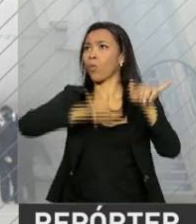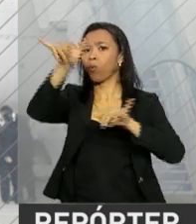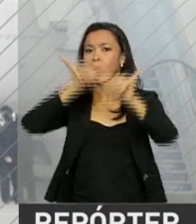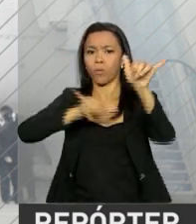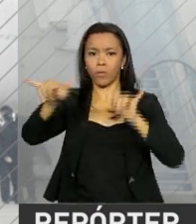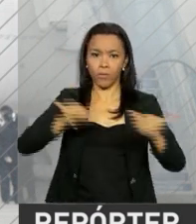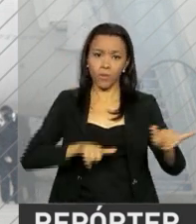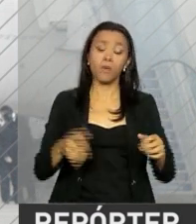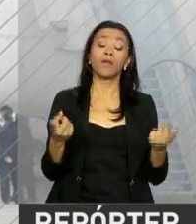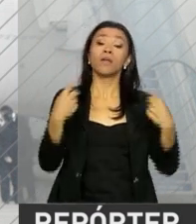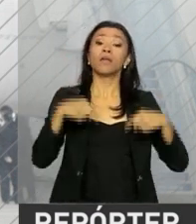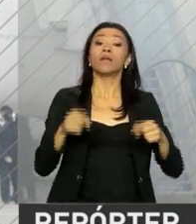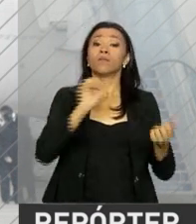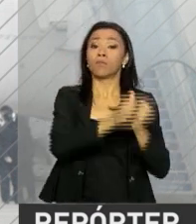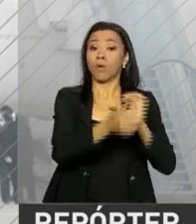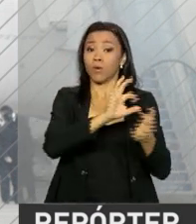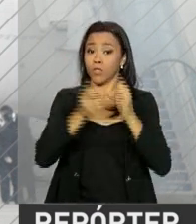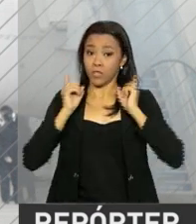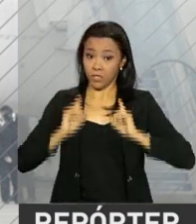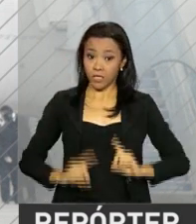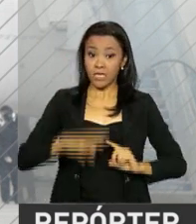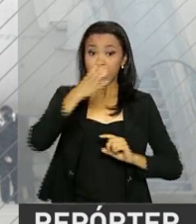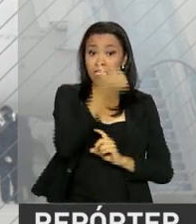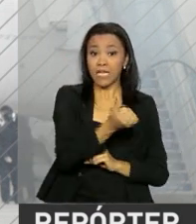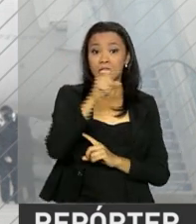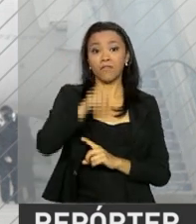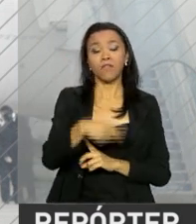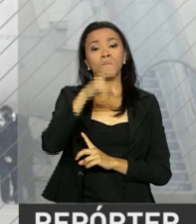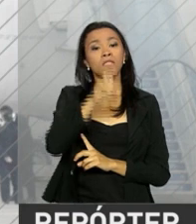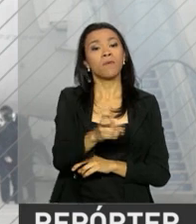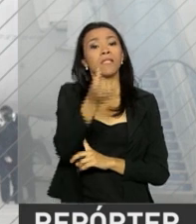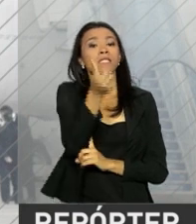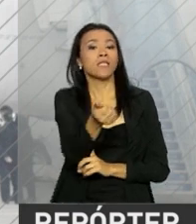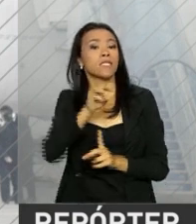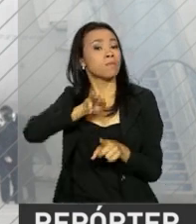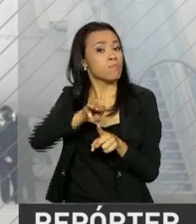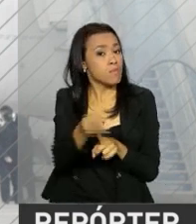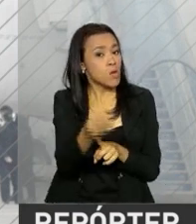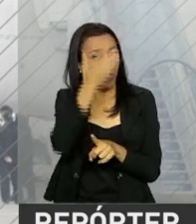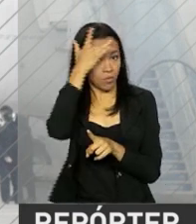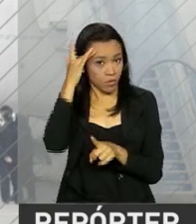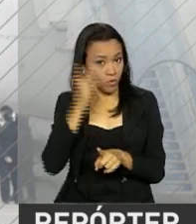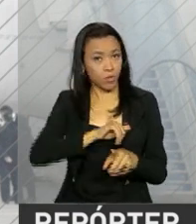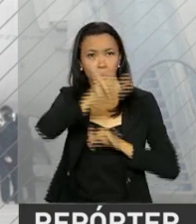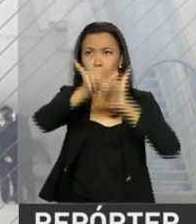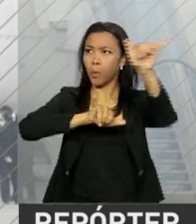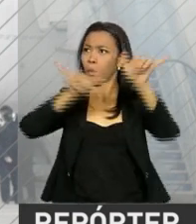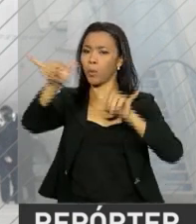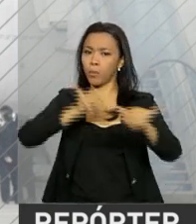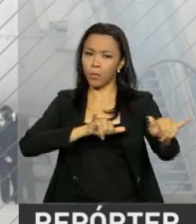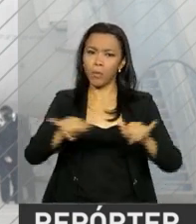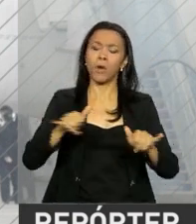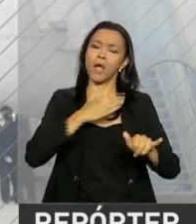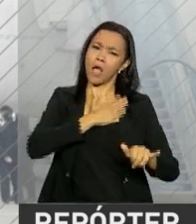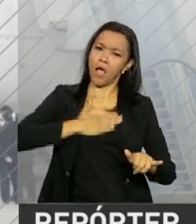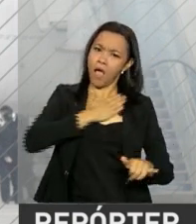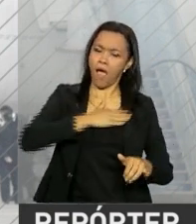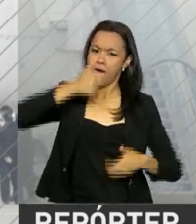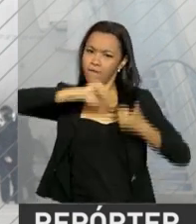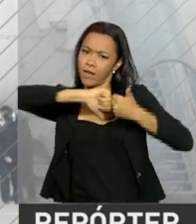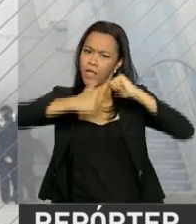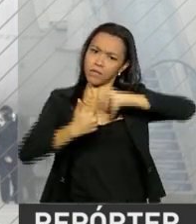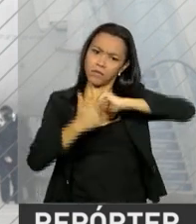nas paralimpíadas foram 6,56 milhões de passageiros o índice de satisfação com os